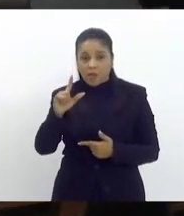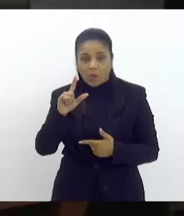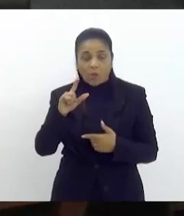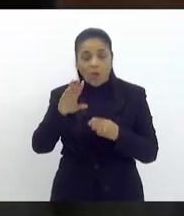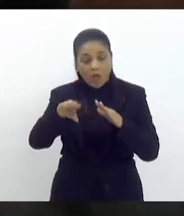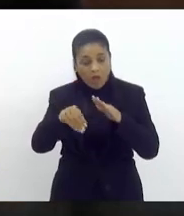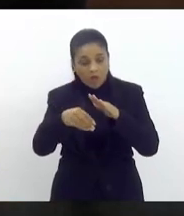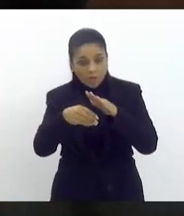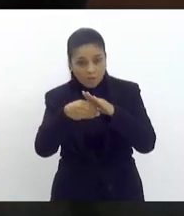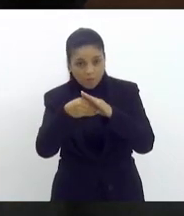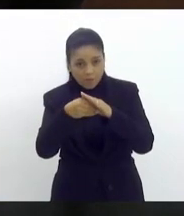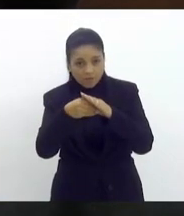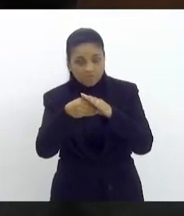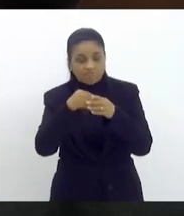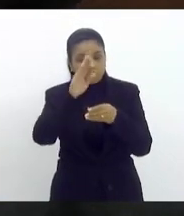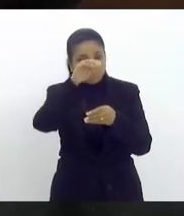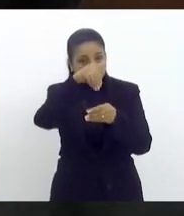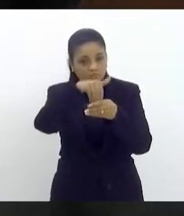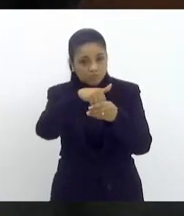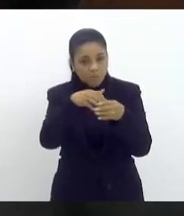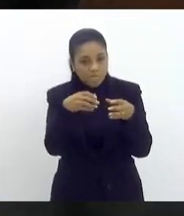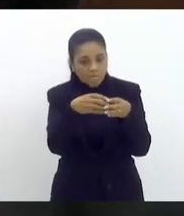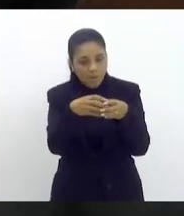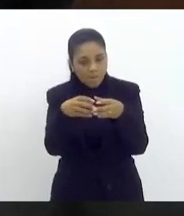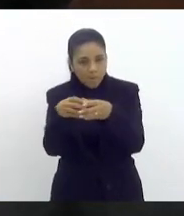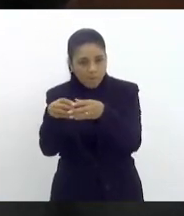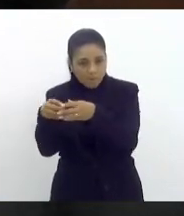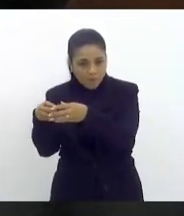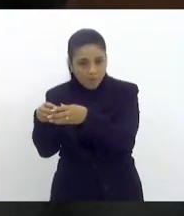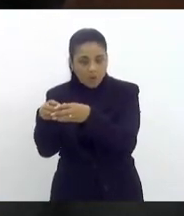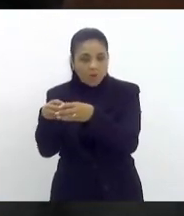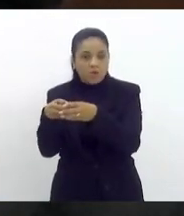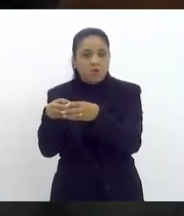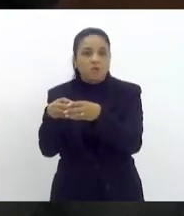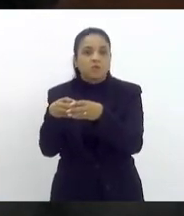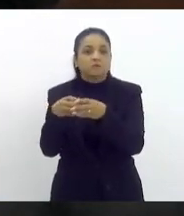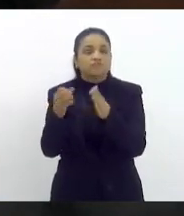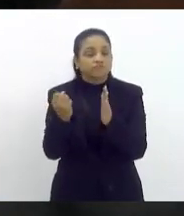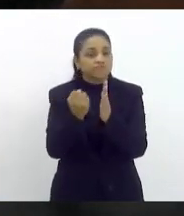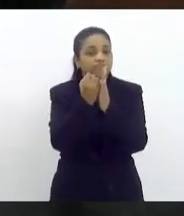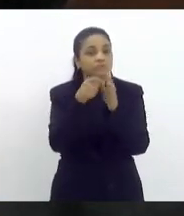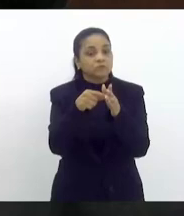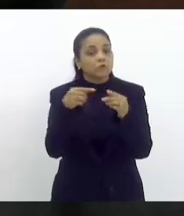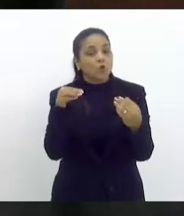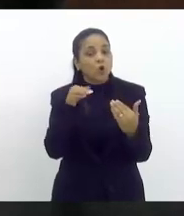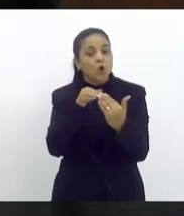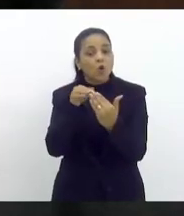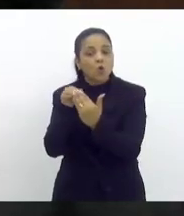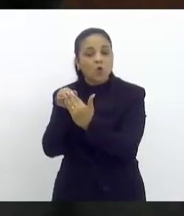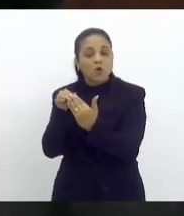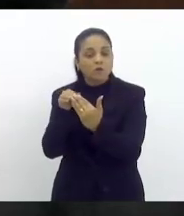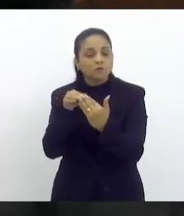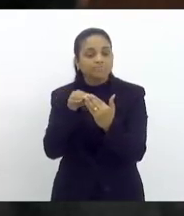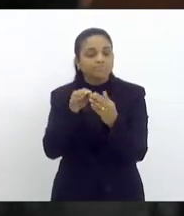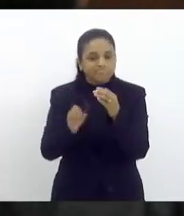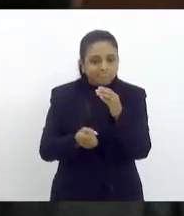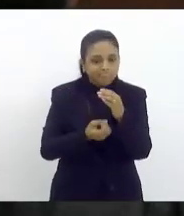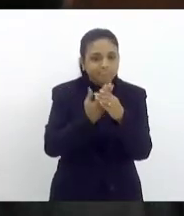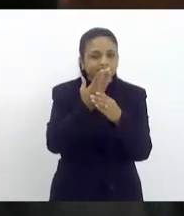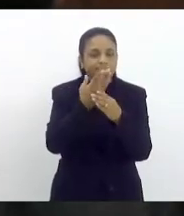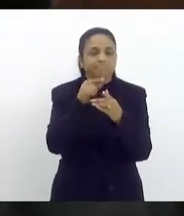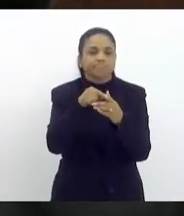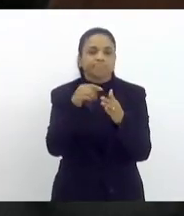seriam votadas em bloco com a destaques seriam votados em bloco com a concordância dos autores dos destaques